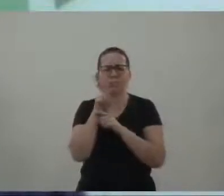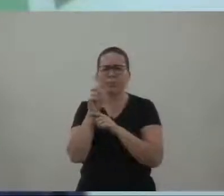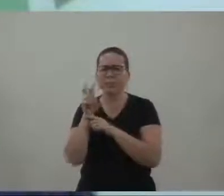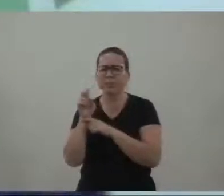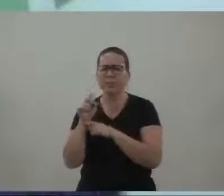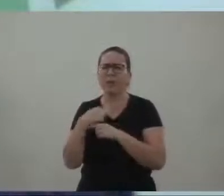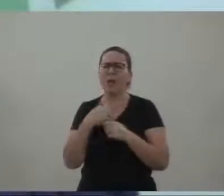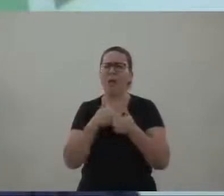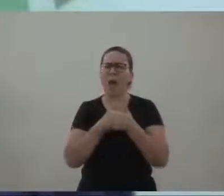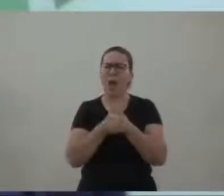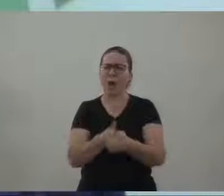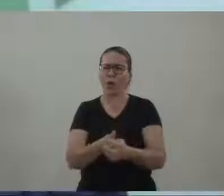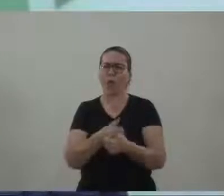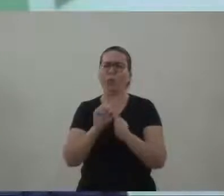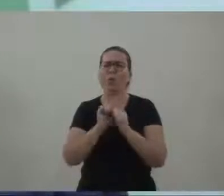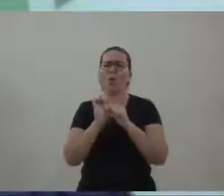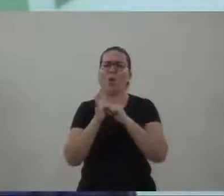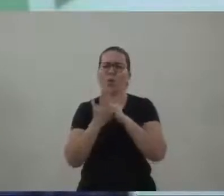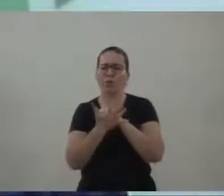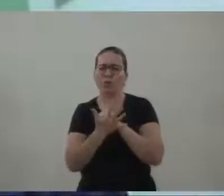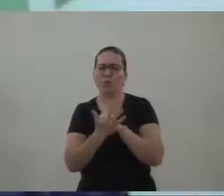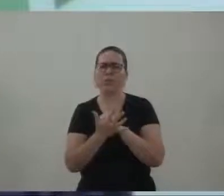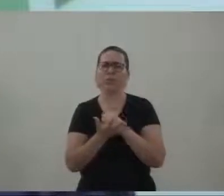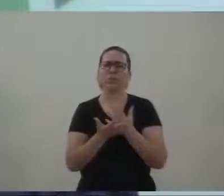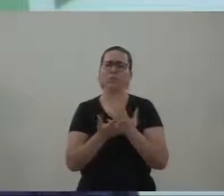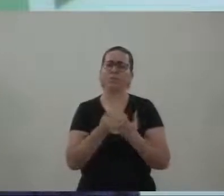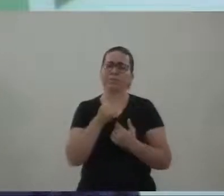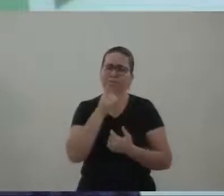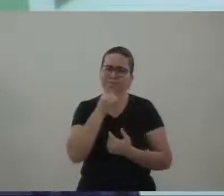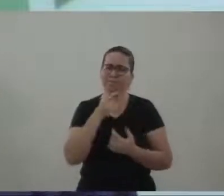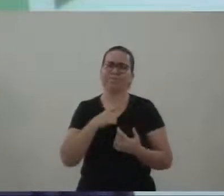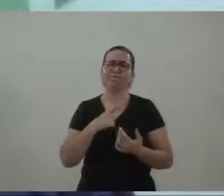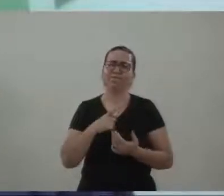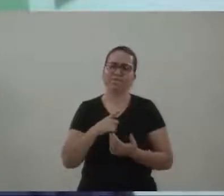ali da Covid, infelizmente